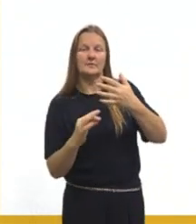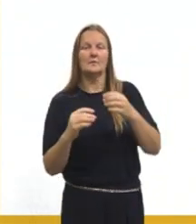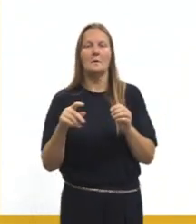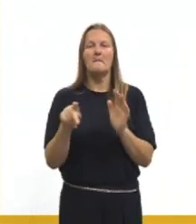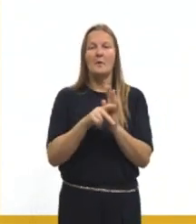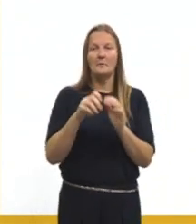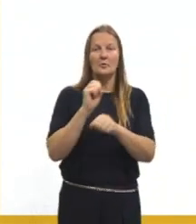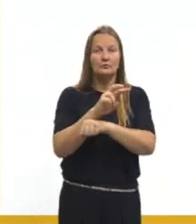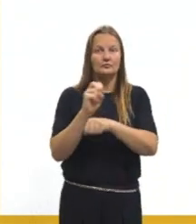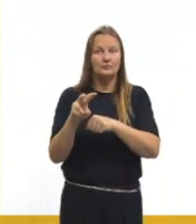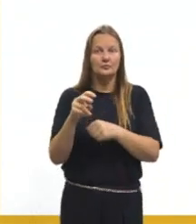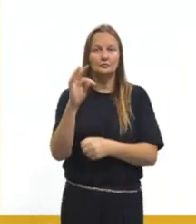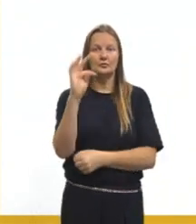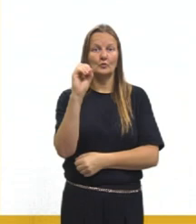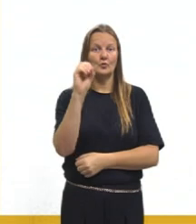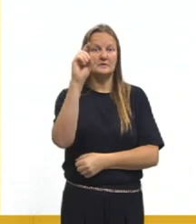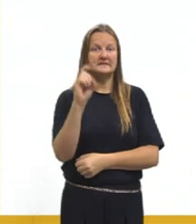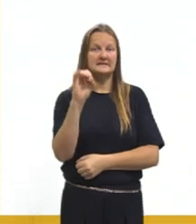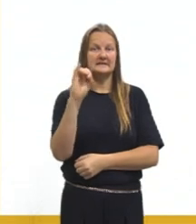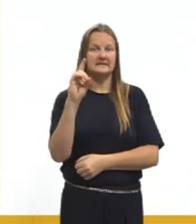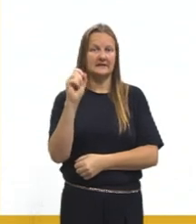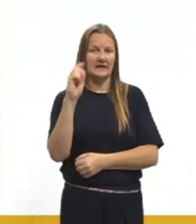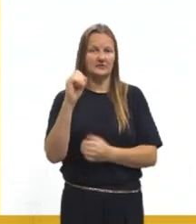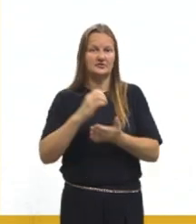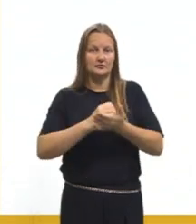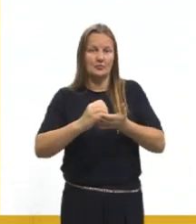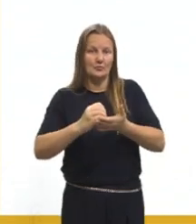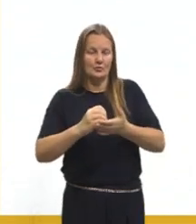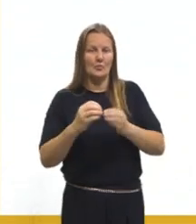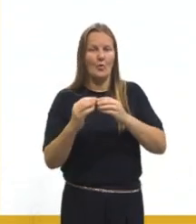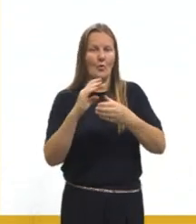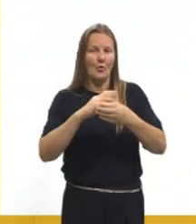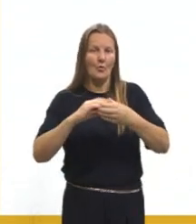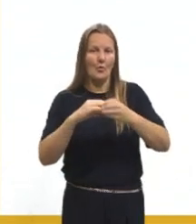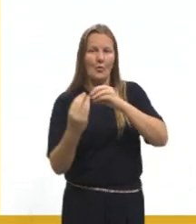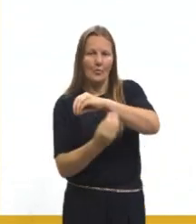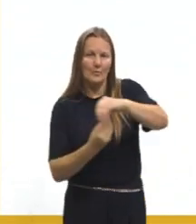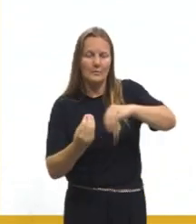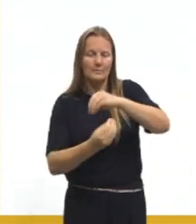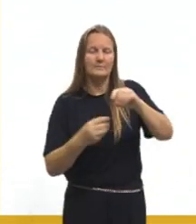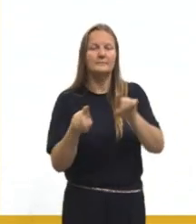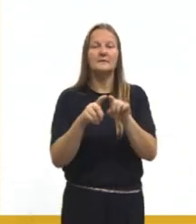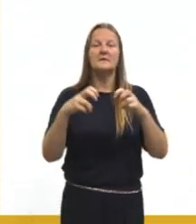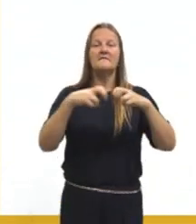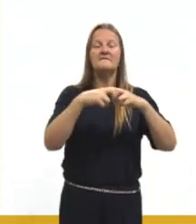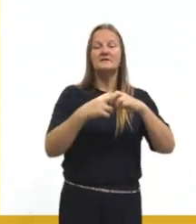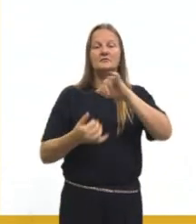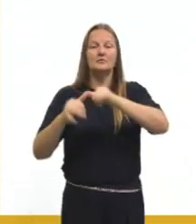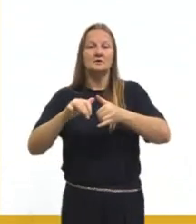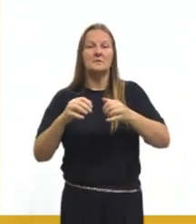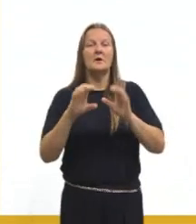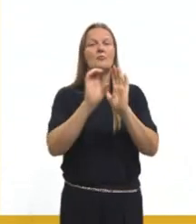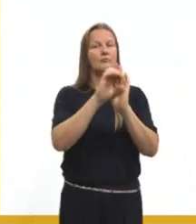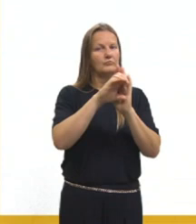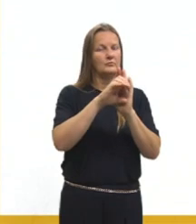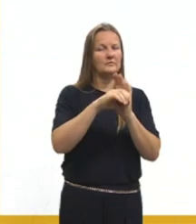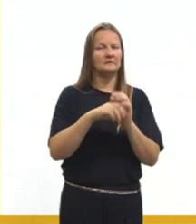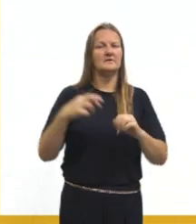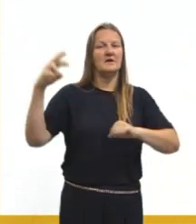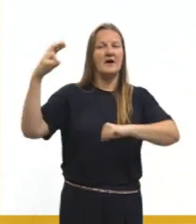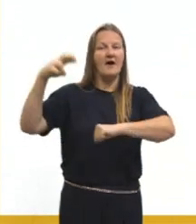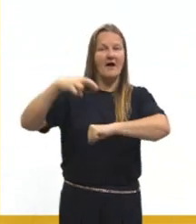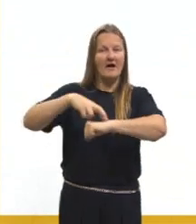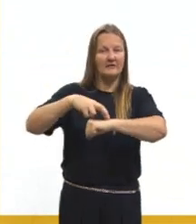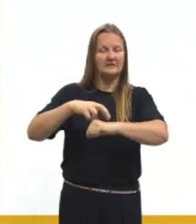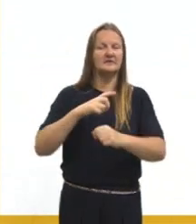né das funções inorgânicas das reações inorgânicas e também físico-química trouxe bastante conceitos né teve radioatividade